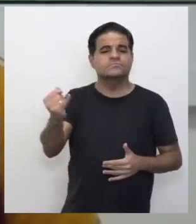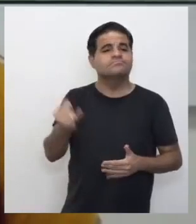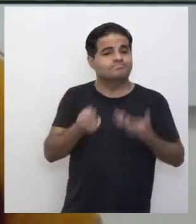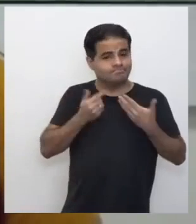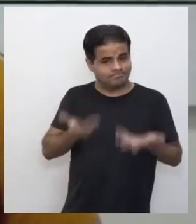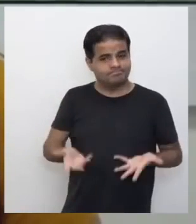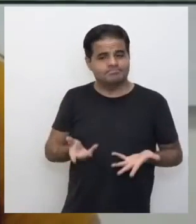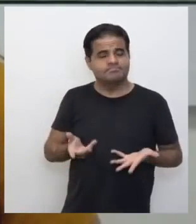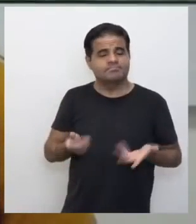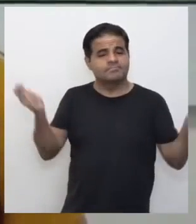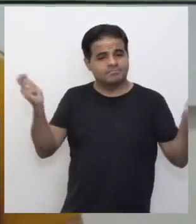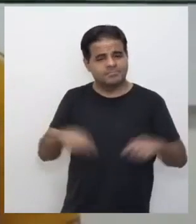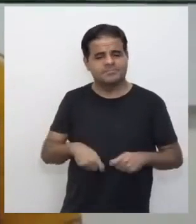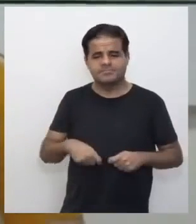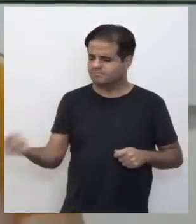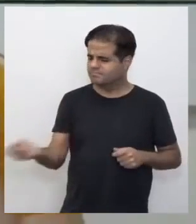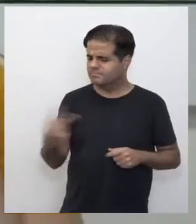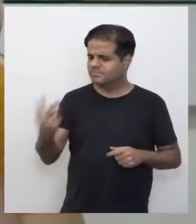de